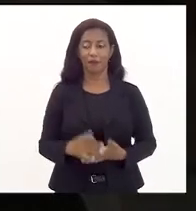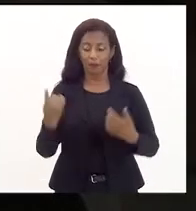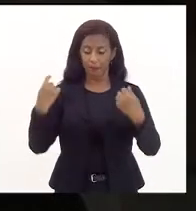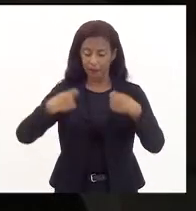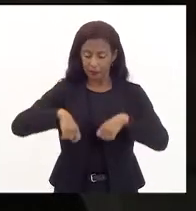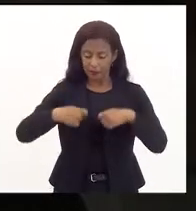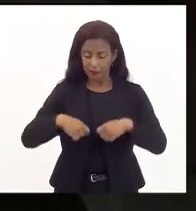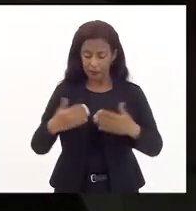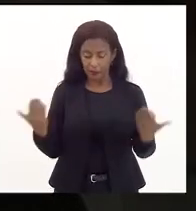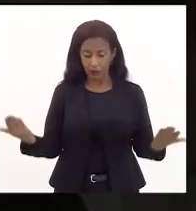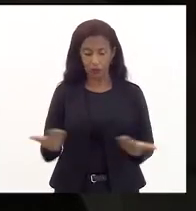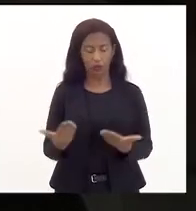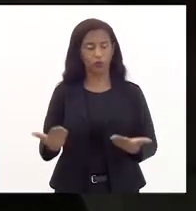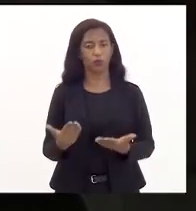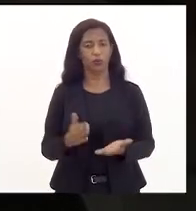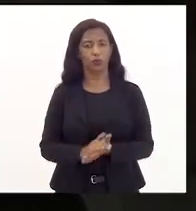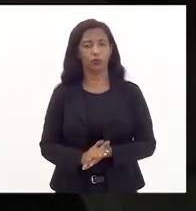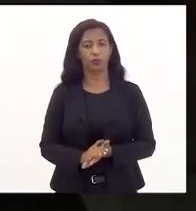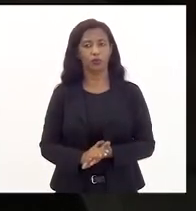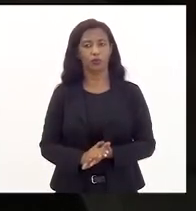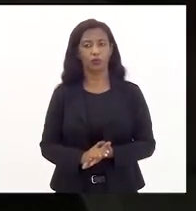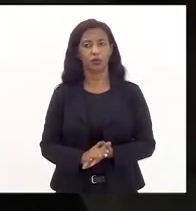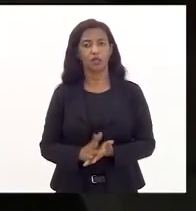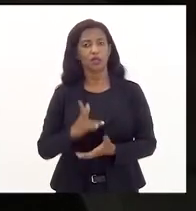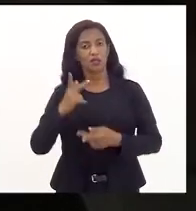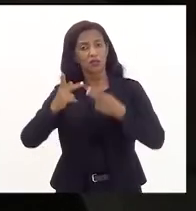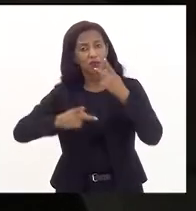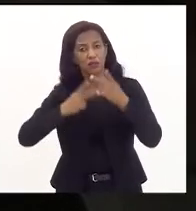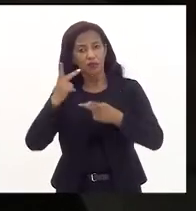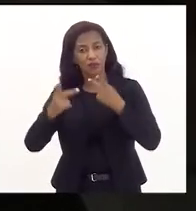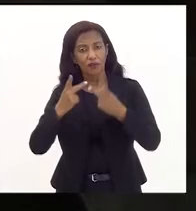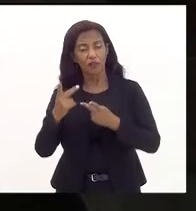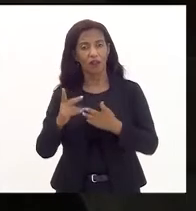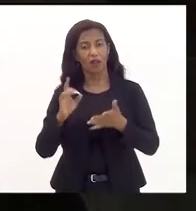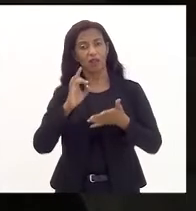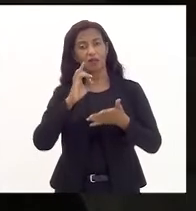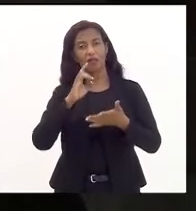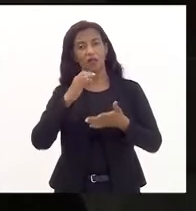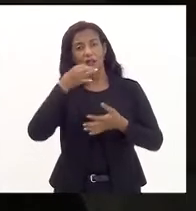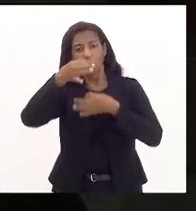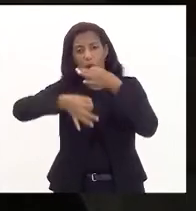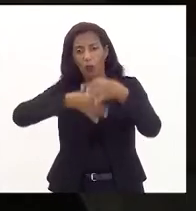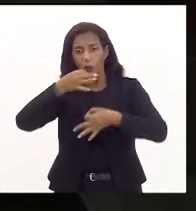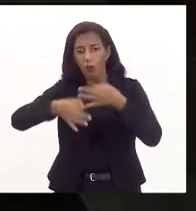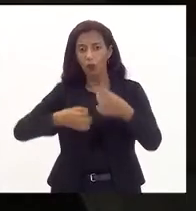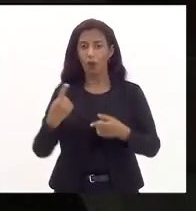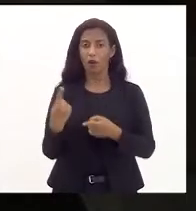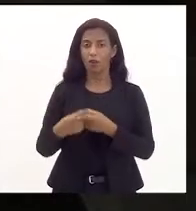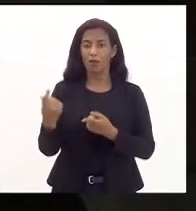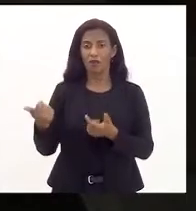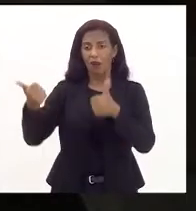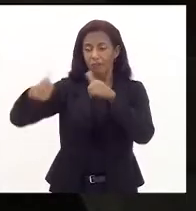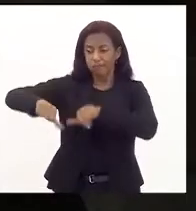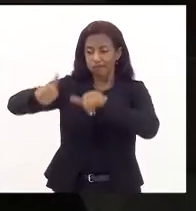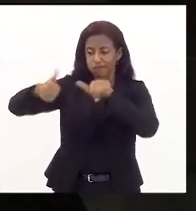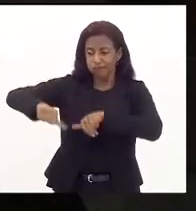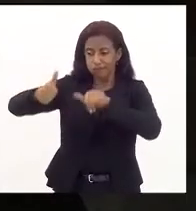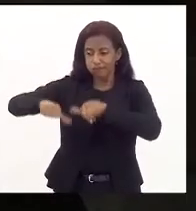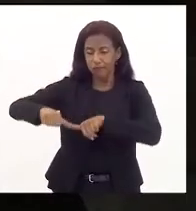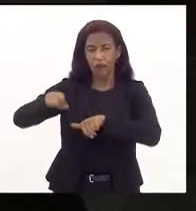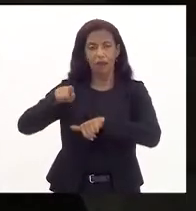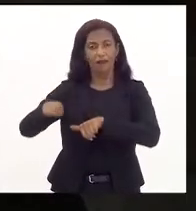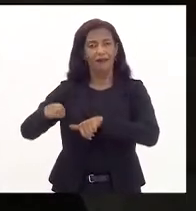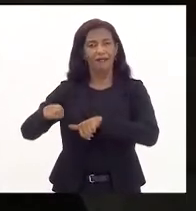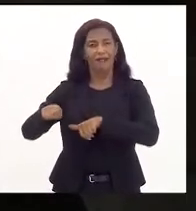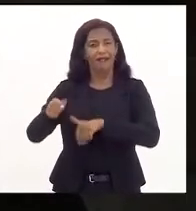preciso que, que seja citada essas questões, porque, senão, a análise é uma análise